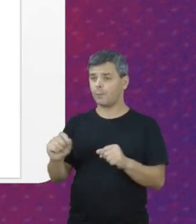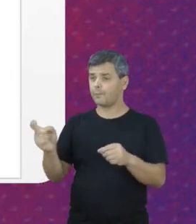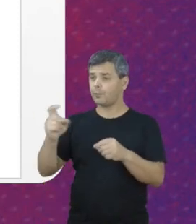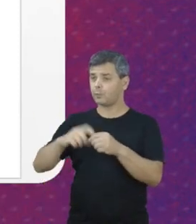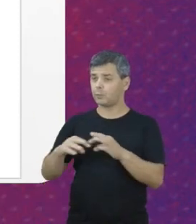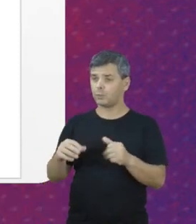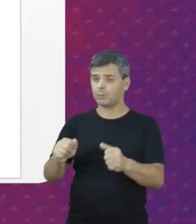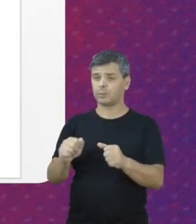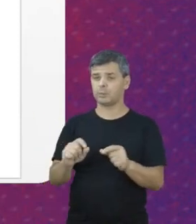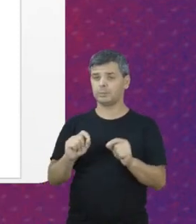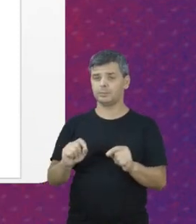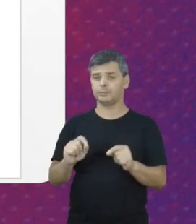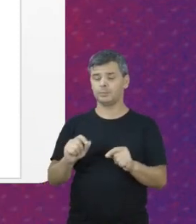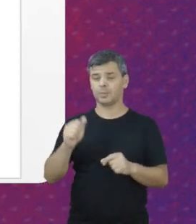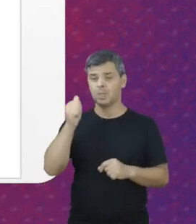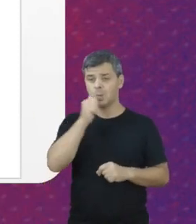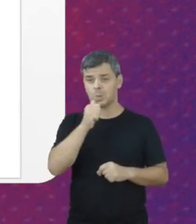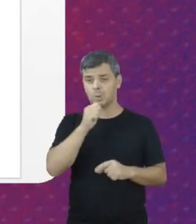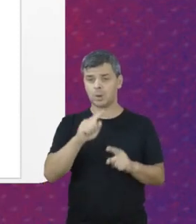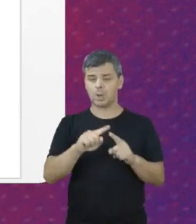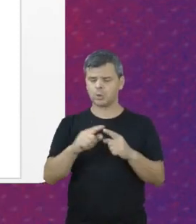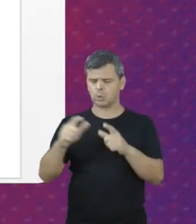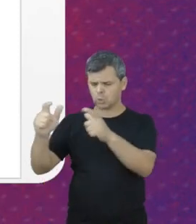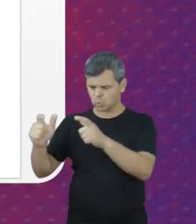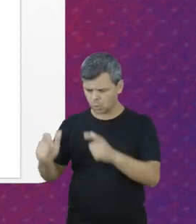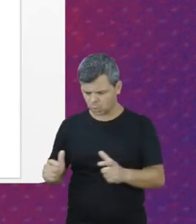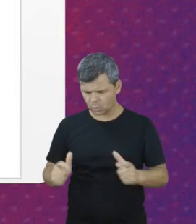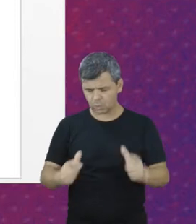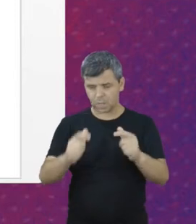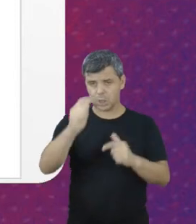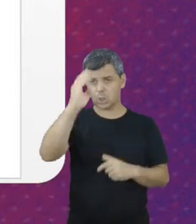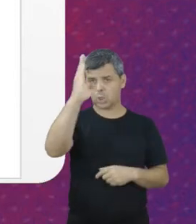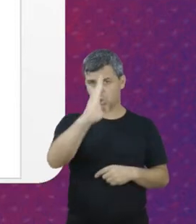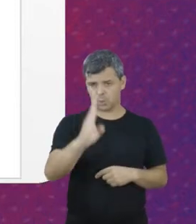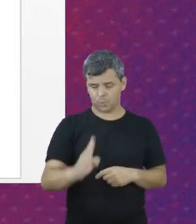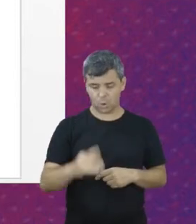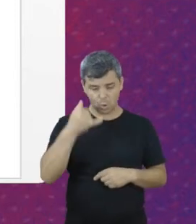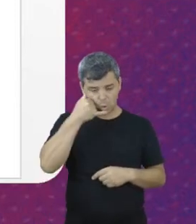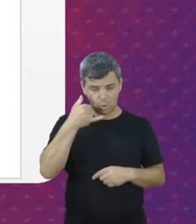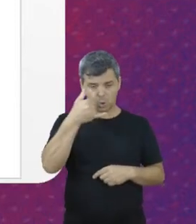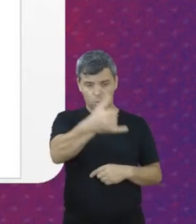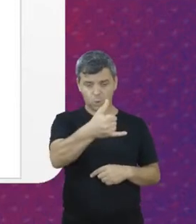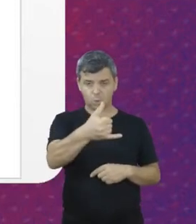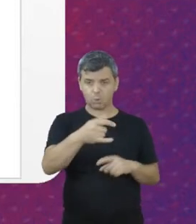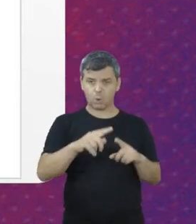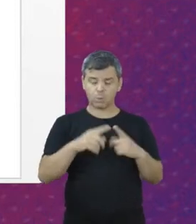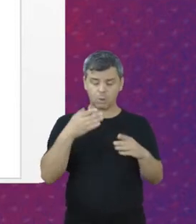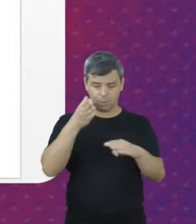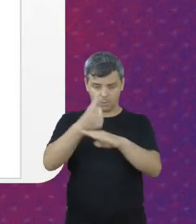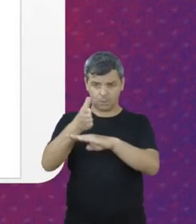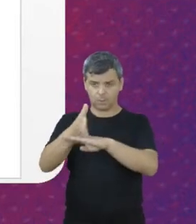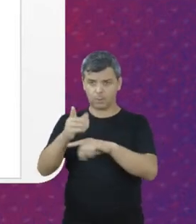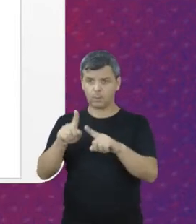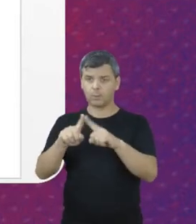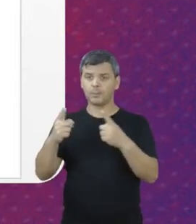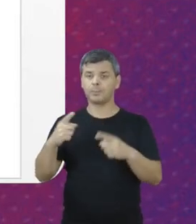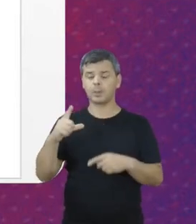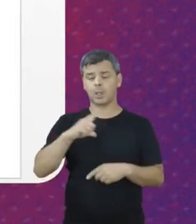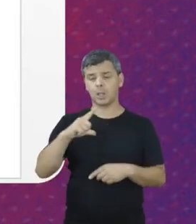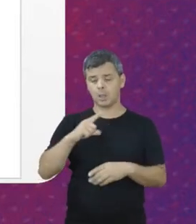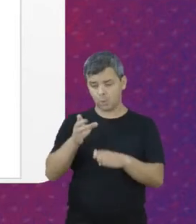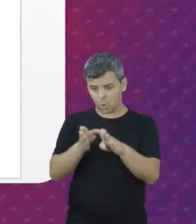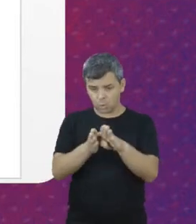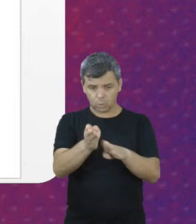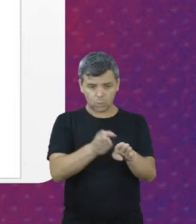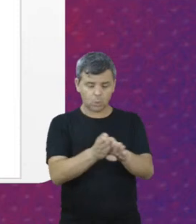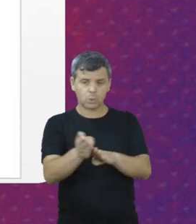para que as mulheres de qualquer lugar do país, elas liguem e tenham esse acesso, pelo menos para ter uma